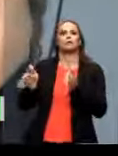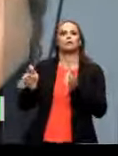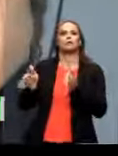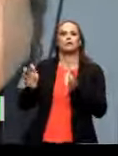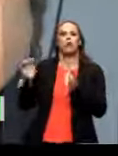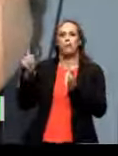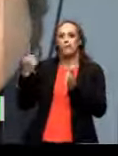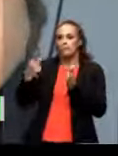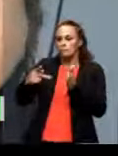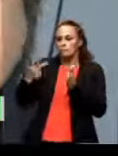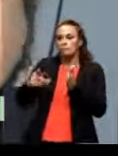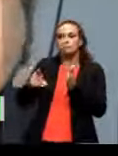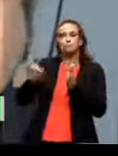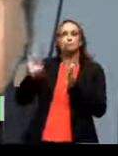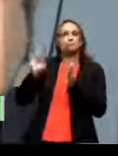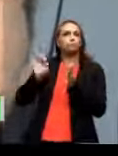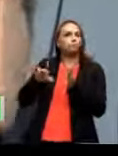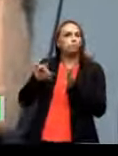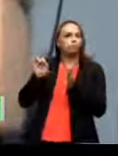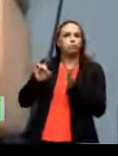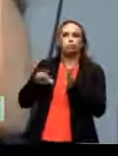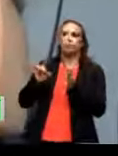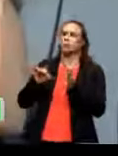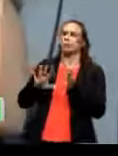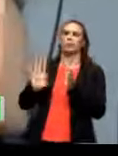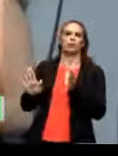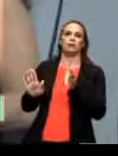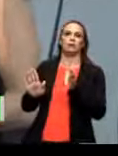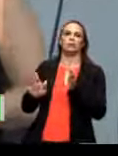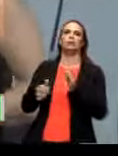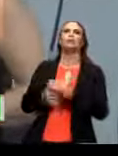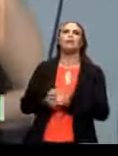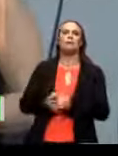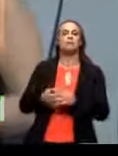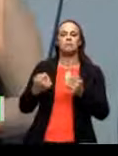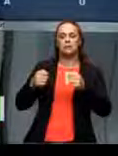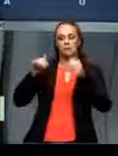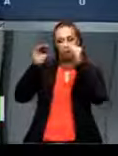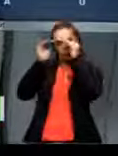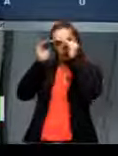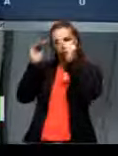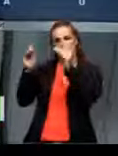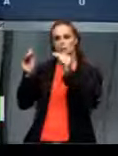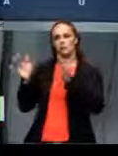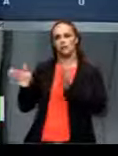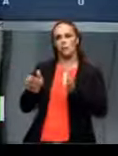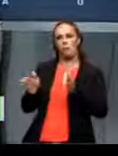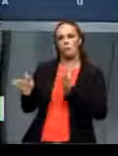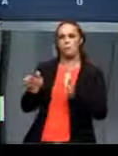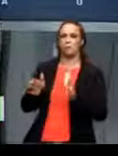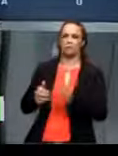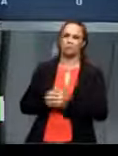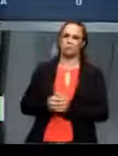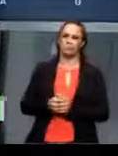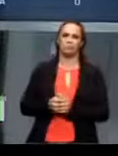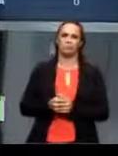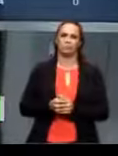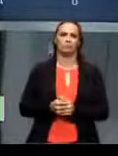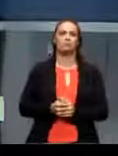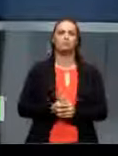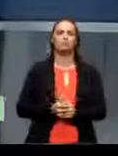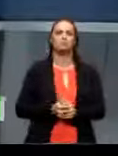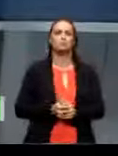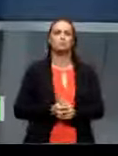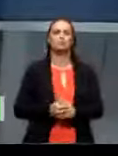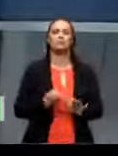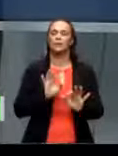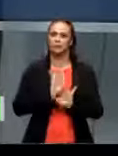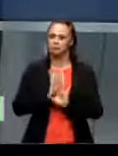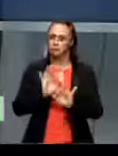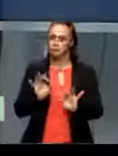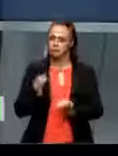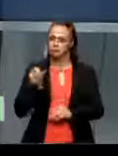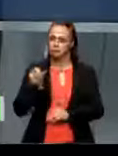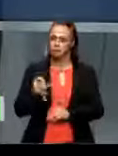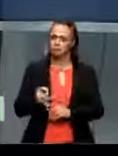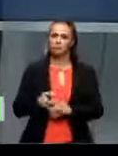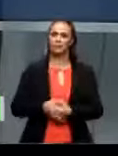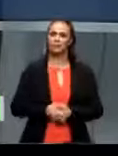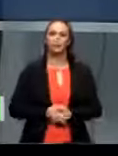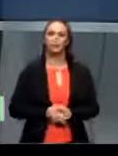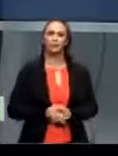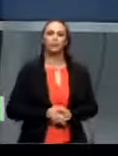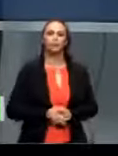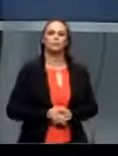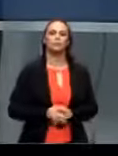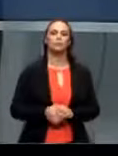atualidade, contemporâneo, né? Daquele Exato, momento, aquele okay? momento histórico ali, Isso, né? Exatamente. Certo. Então vamos para a